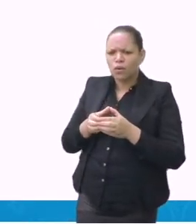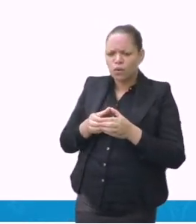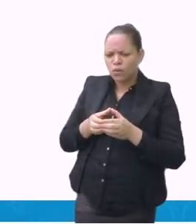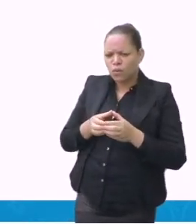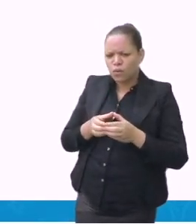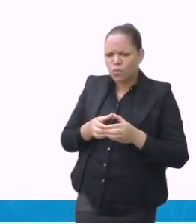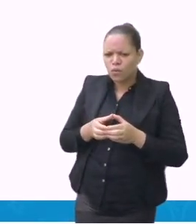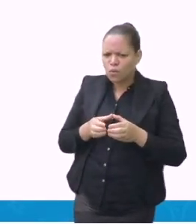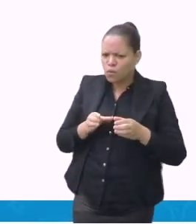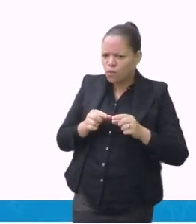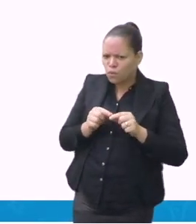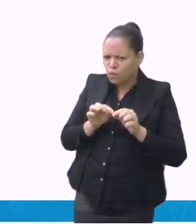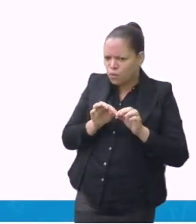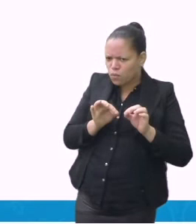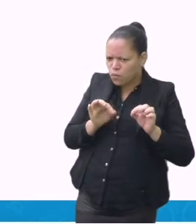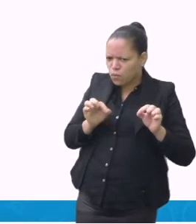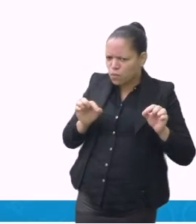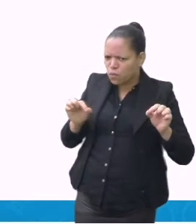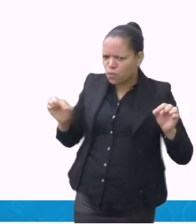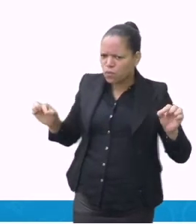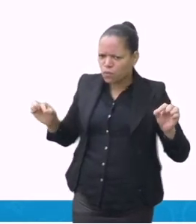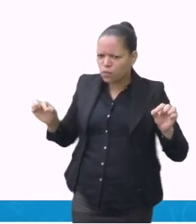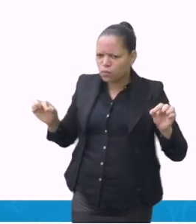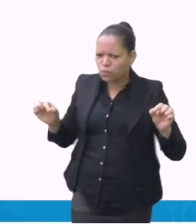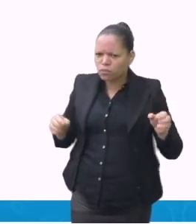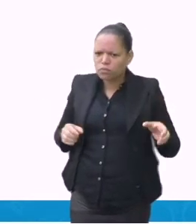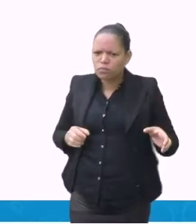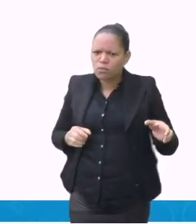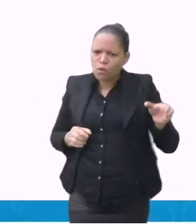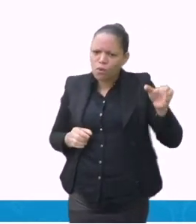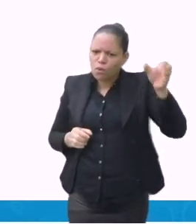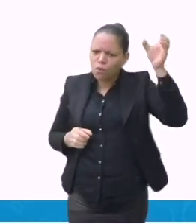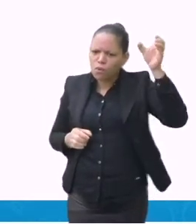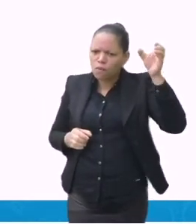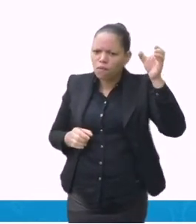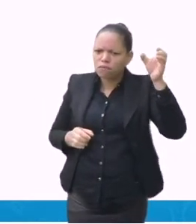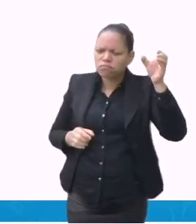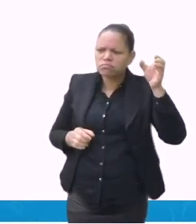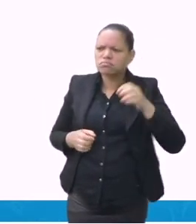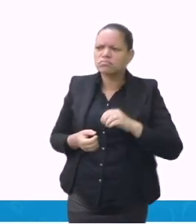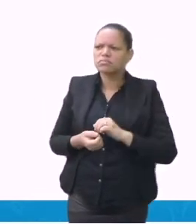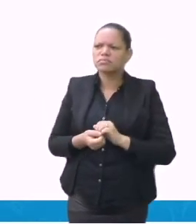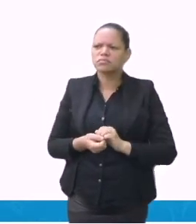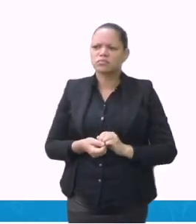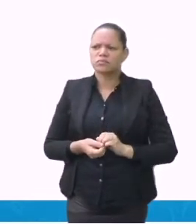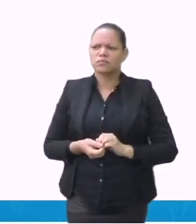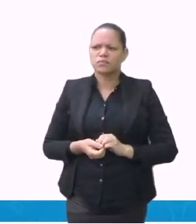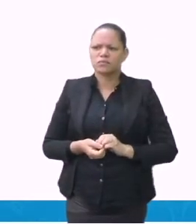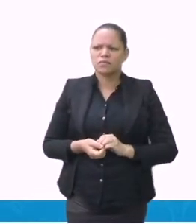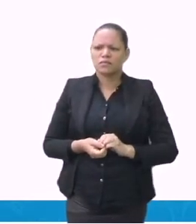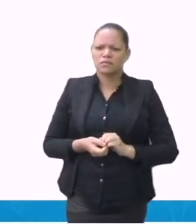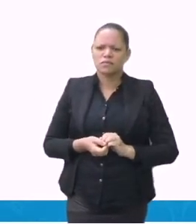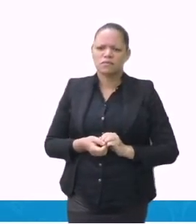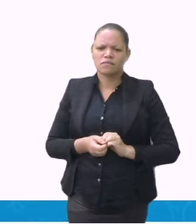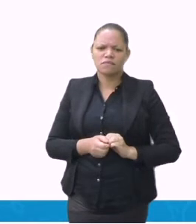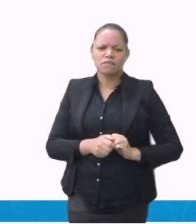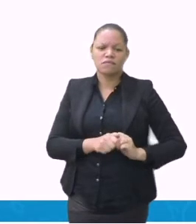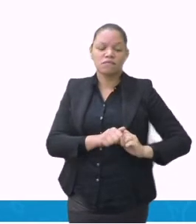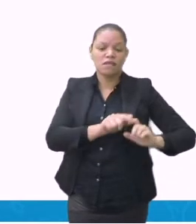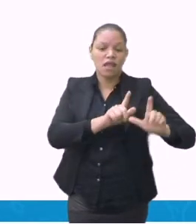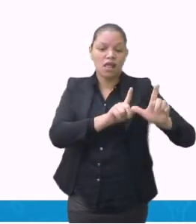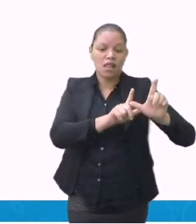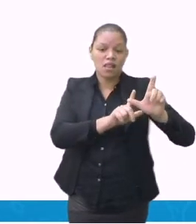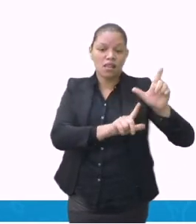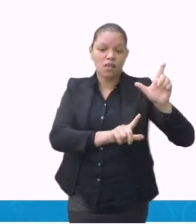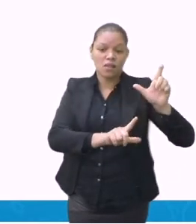D, E, F, G ou H? O queijo se encontra na coluna